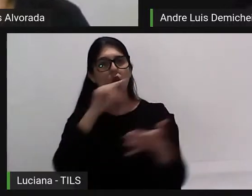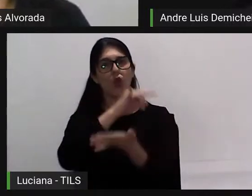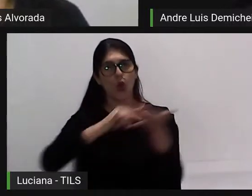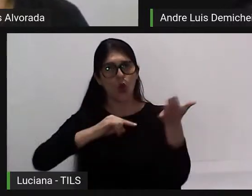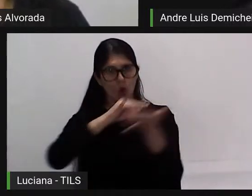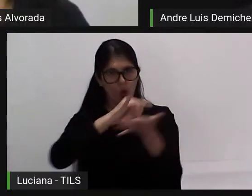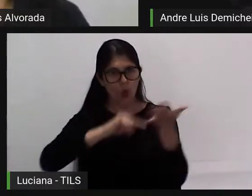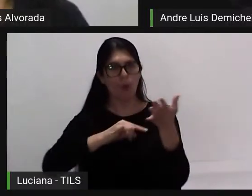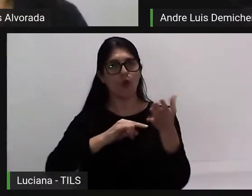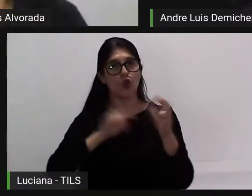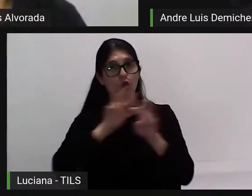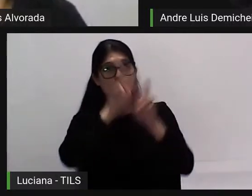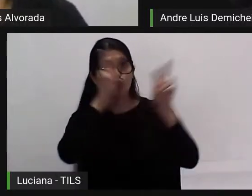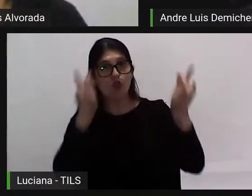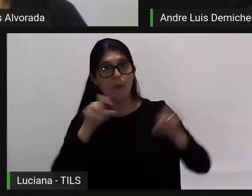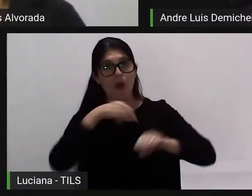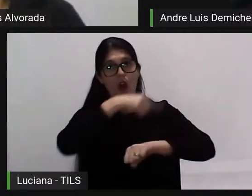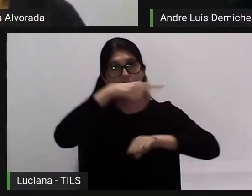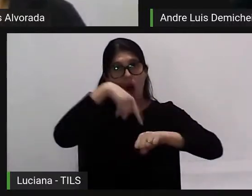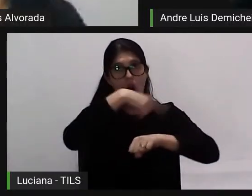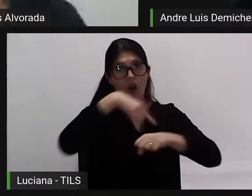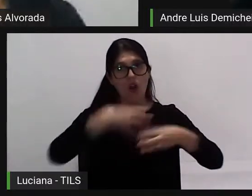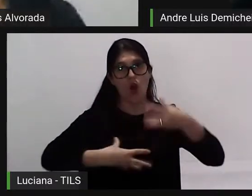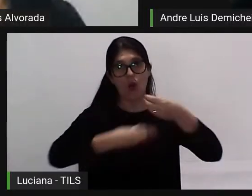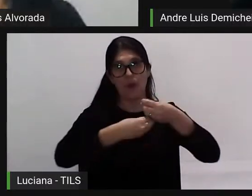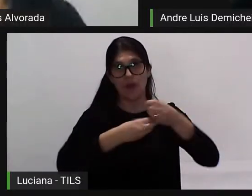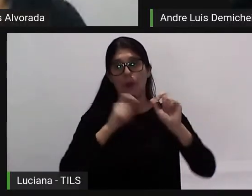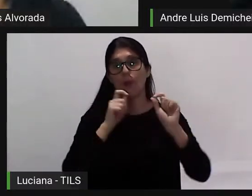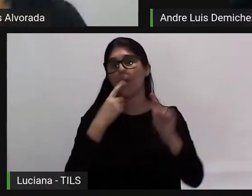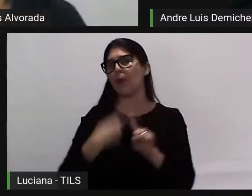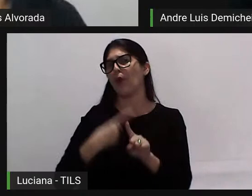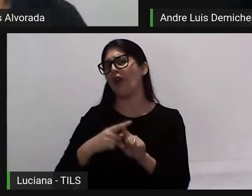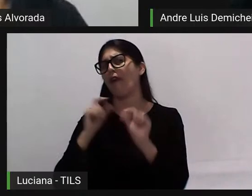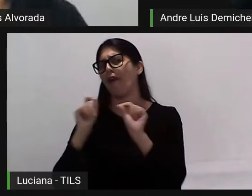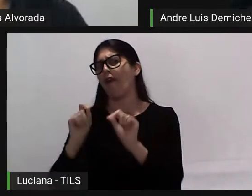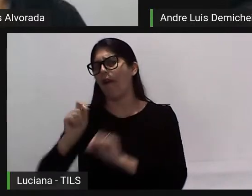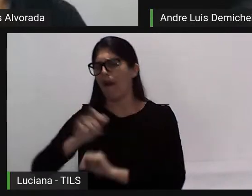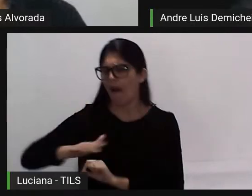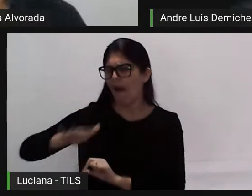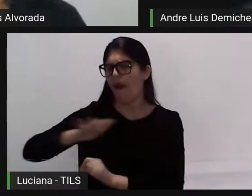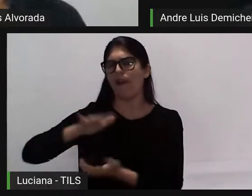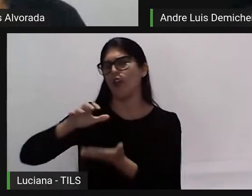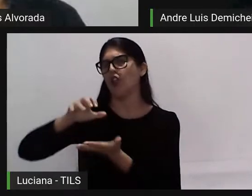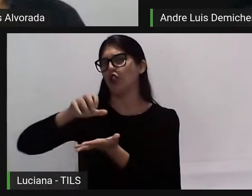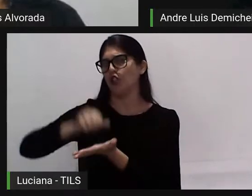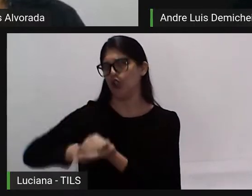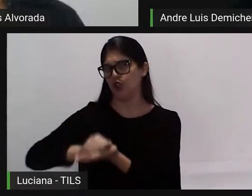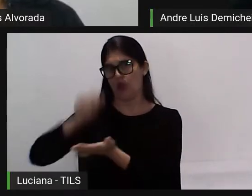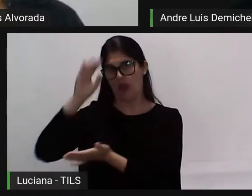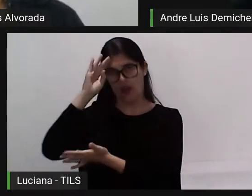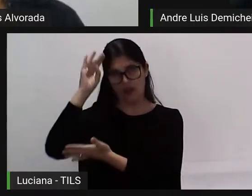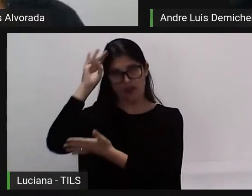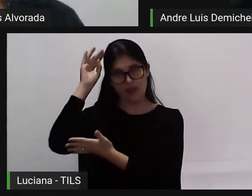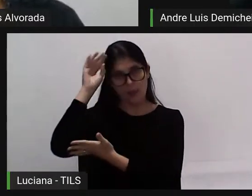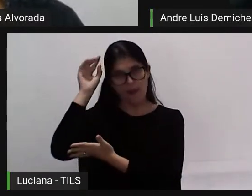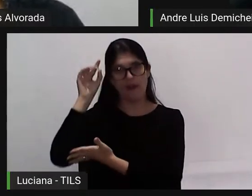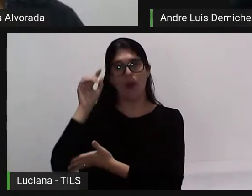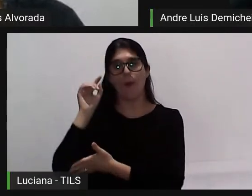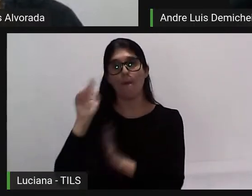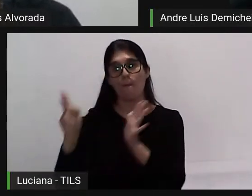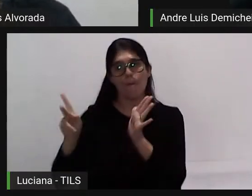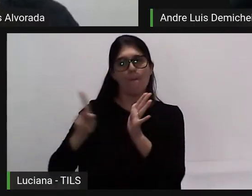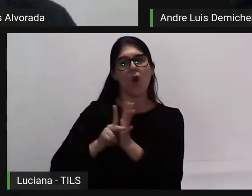créditos complementares, quem recebe é os registros acadêmicos. É o primeiro momento, então, é para o